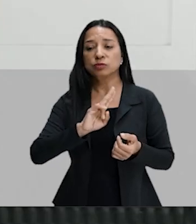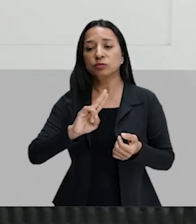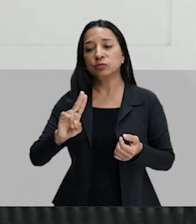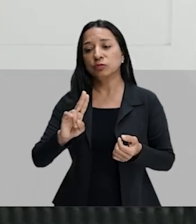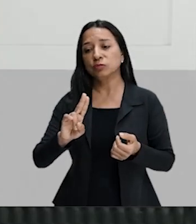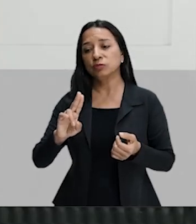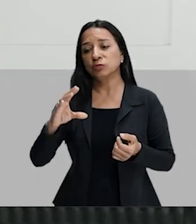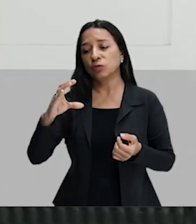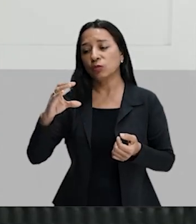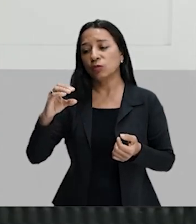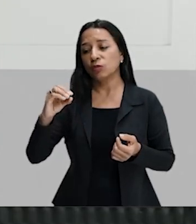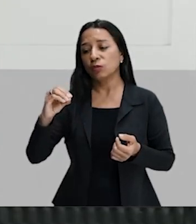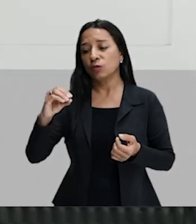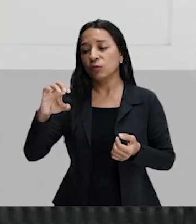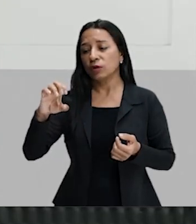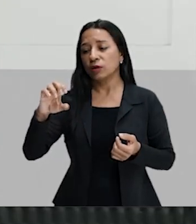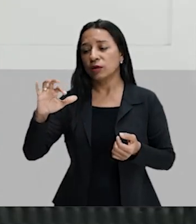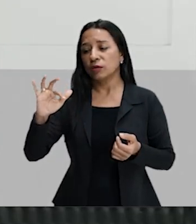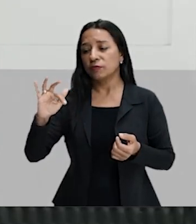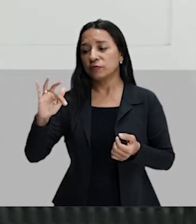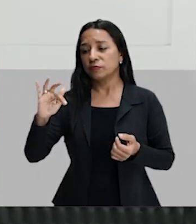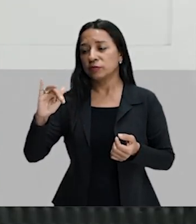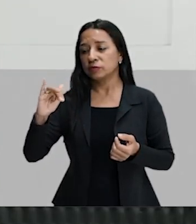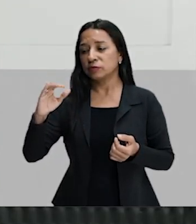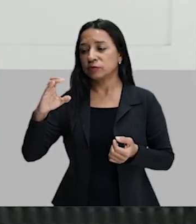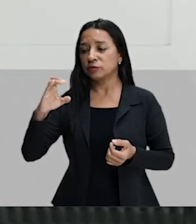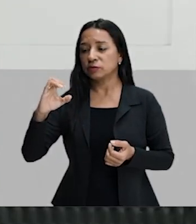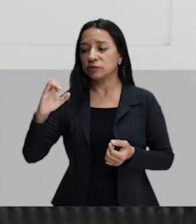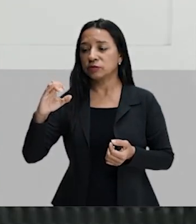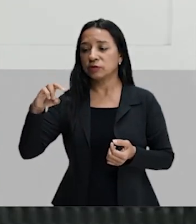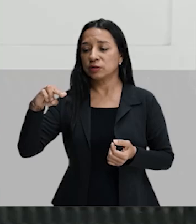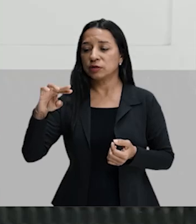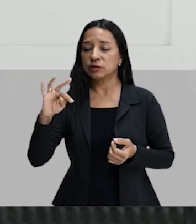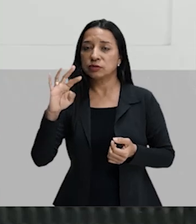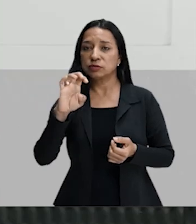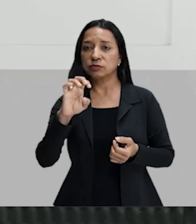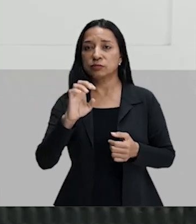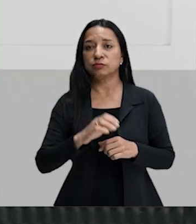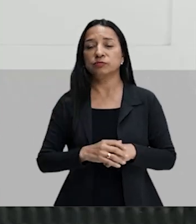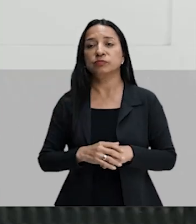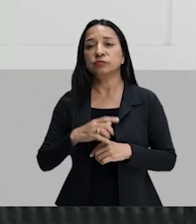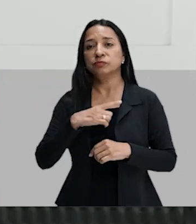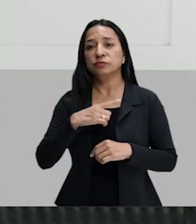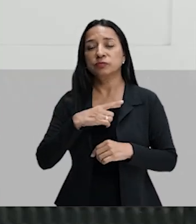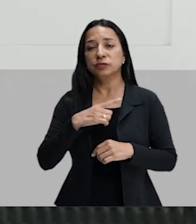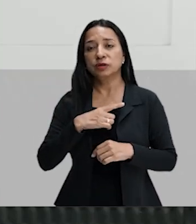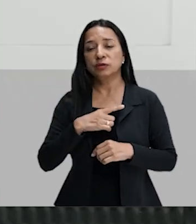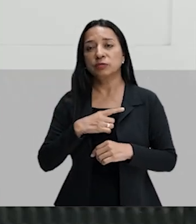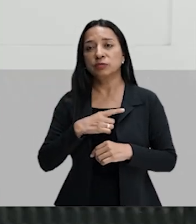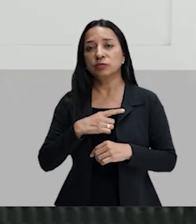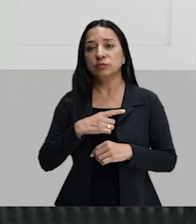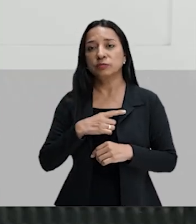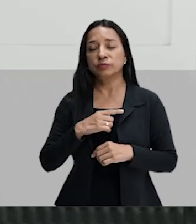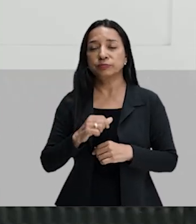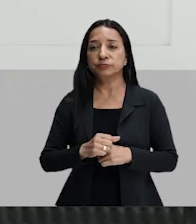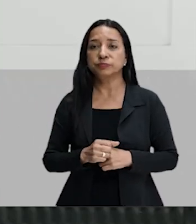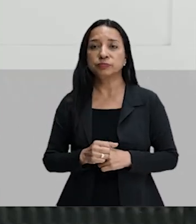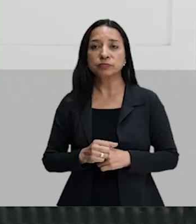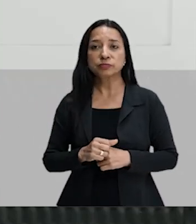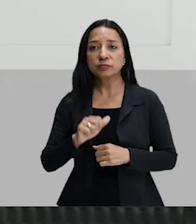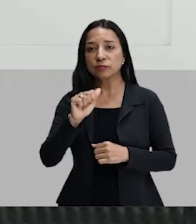de coeficientes. Tá? Então nós temos aqui que o A0, o A1,